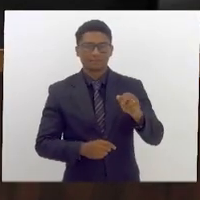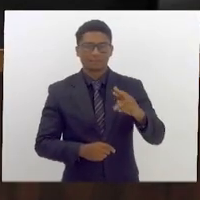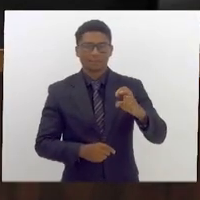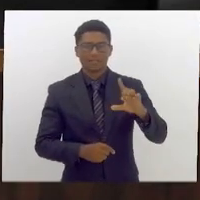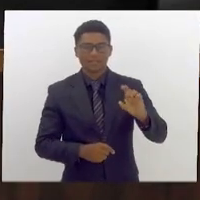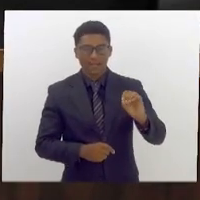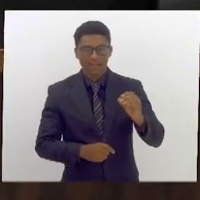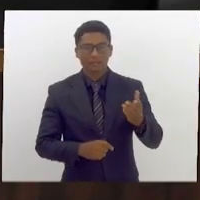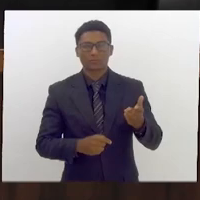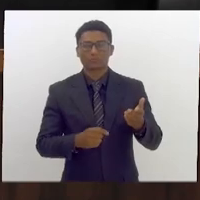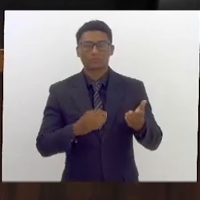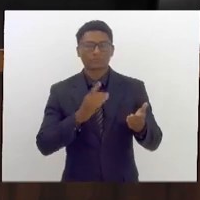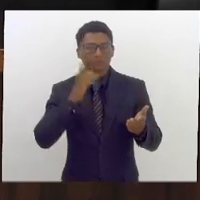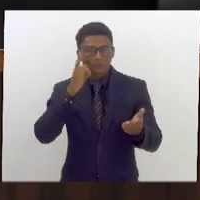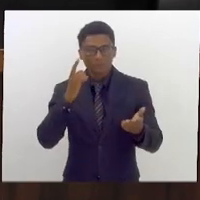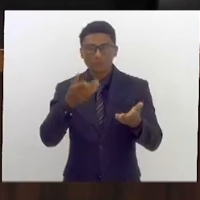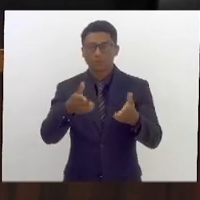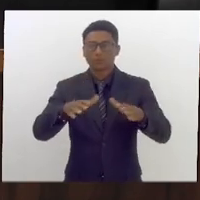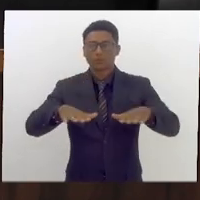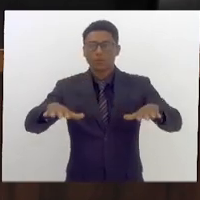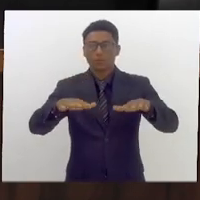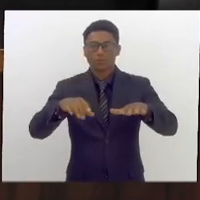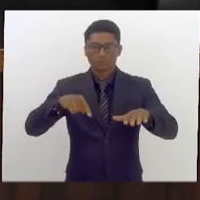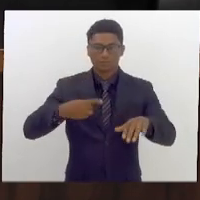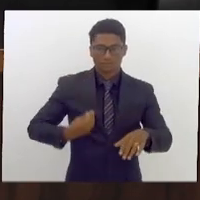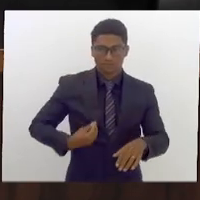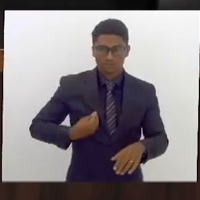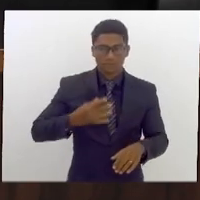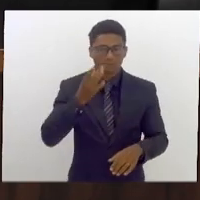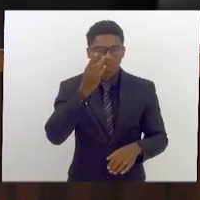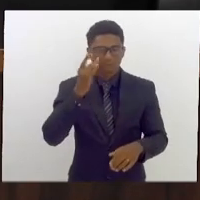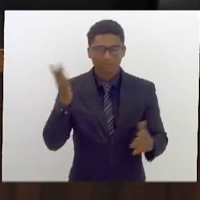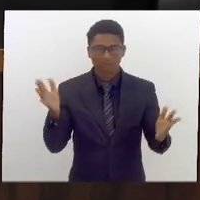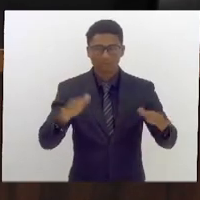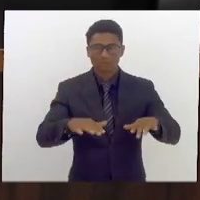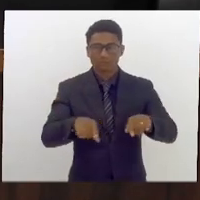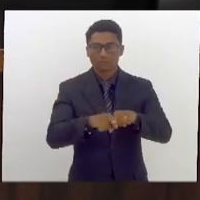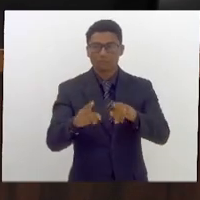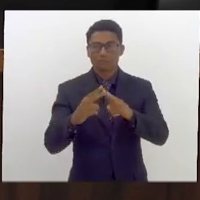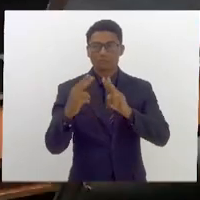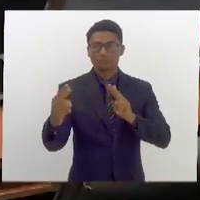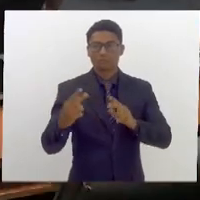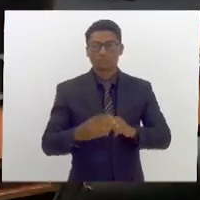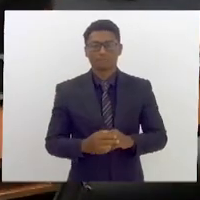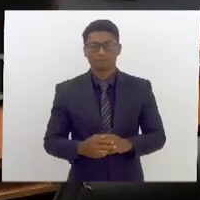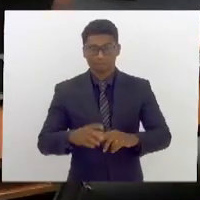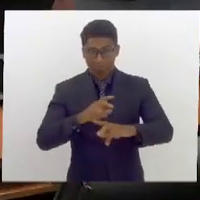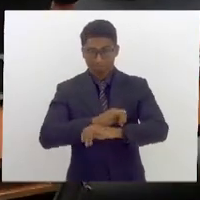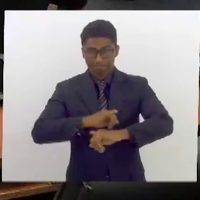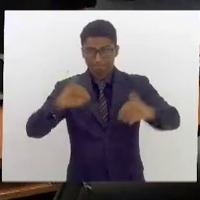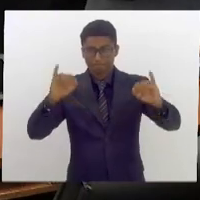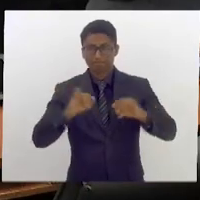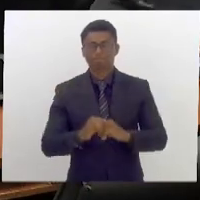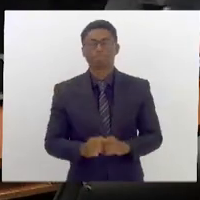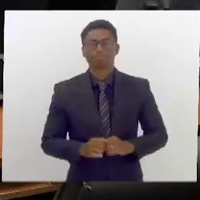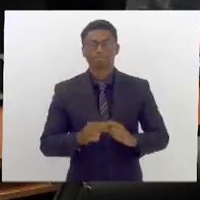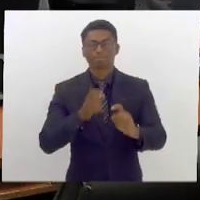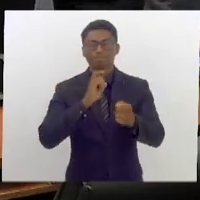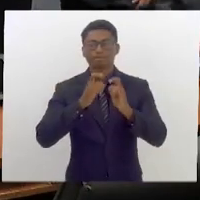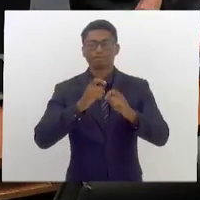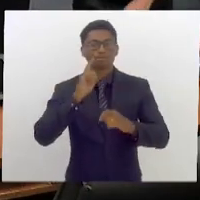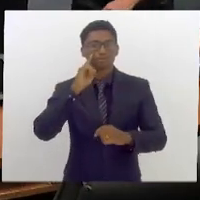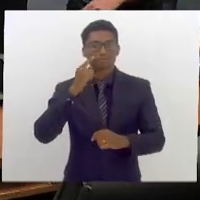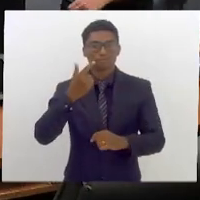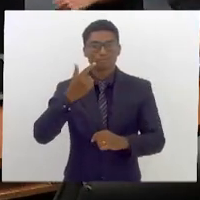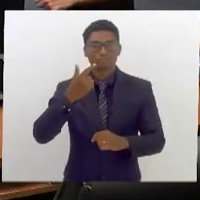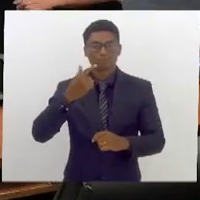todos deputados e deputadas presentes no plenário. Anuncio. Sessão ordinária do dia 29